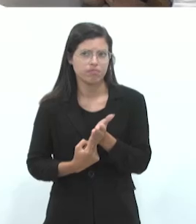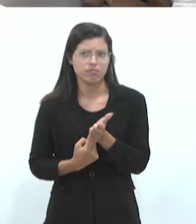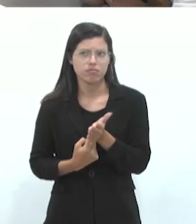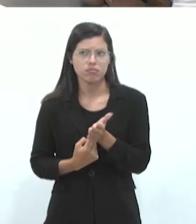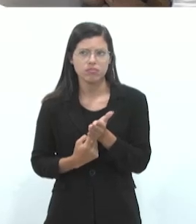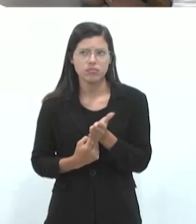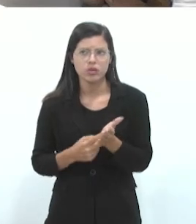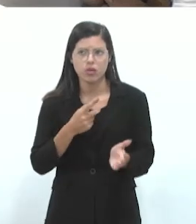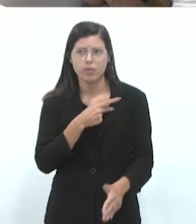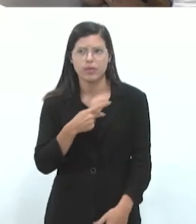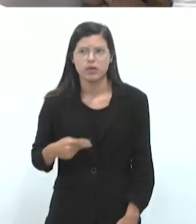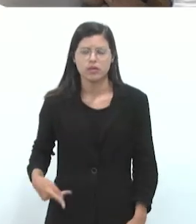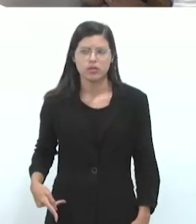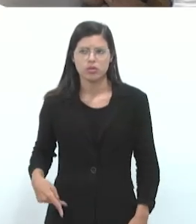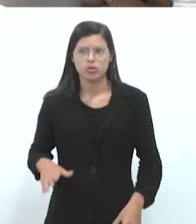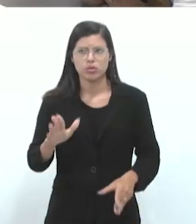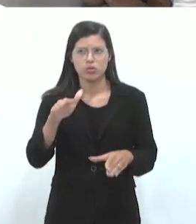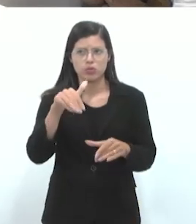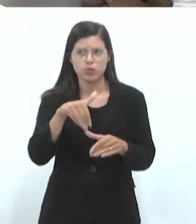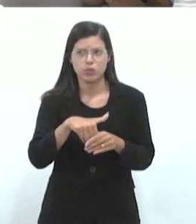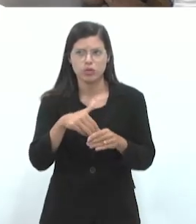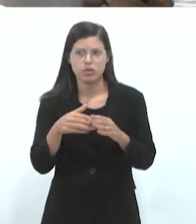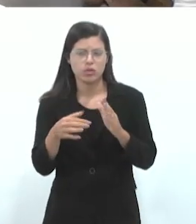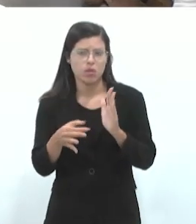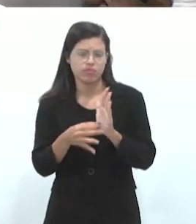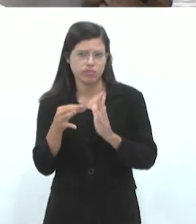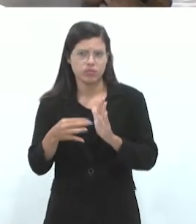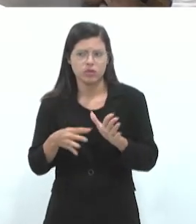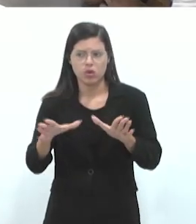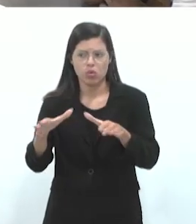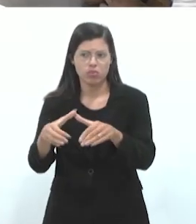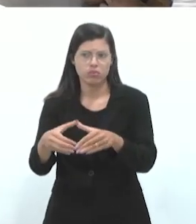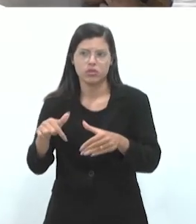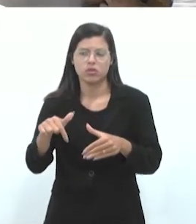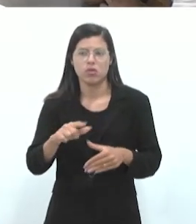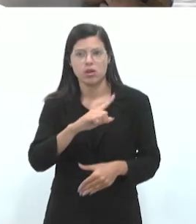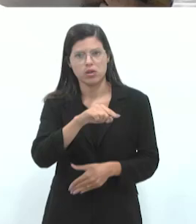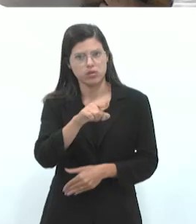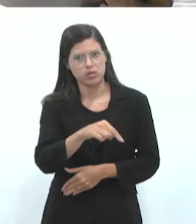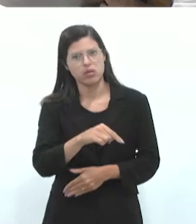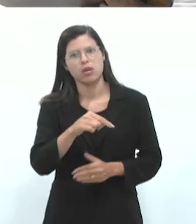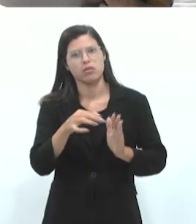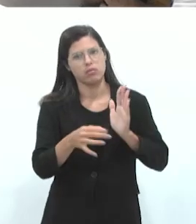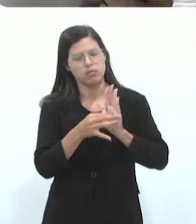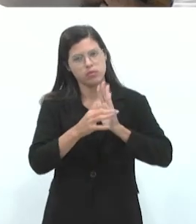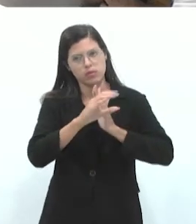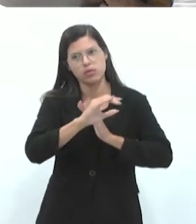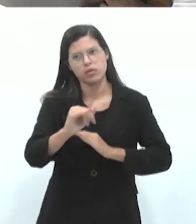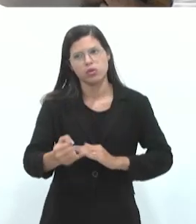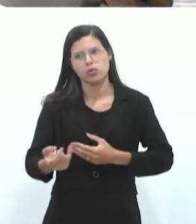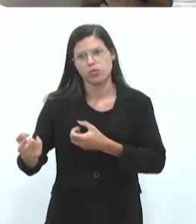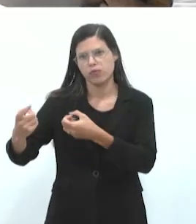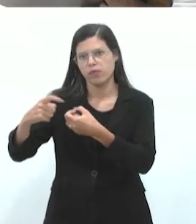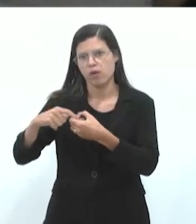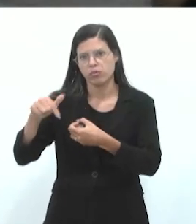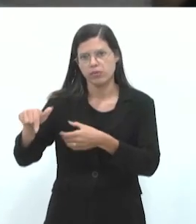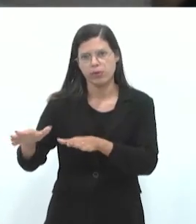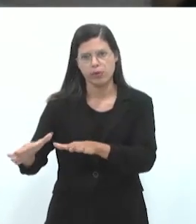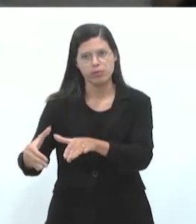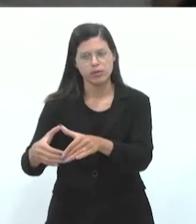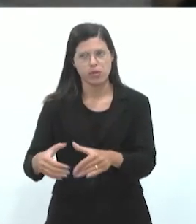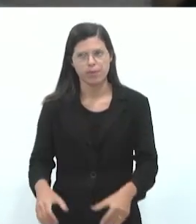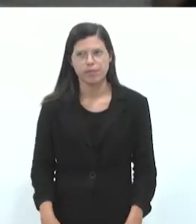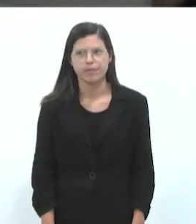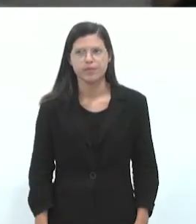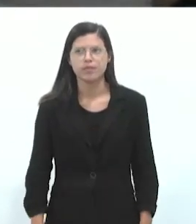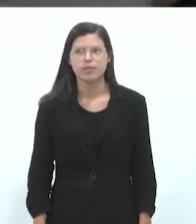o presidente votar o parecer da comissão determinada. Aí anula o parecer da CCJ e vota da comissão. E quando chega a